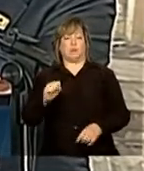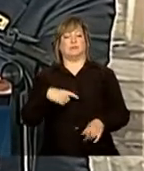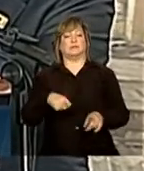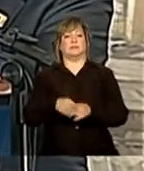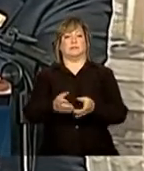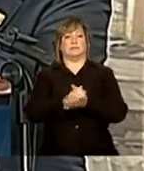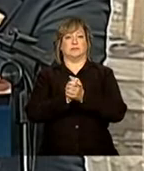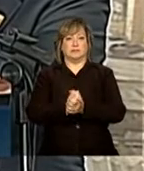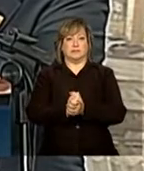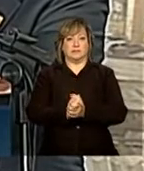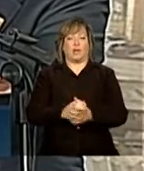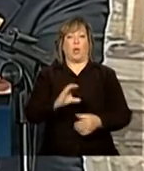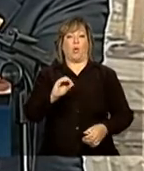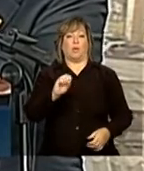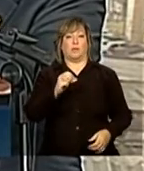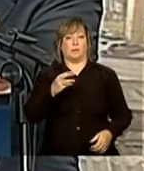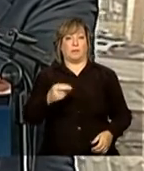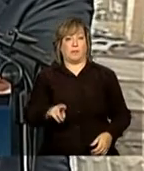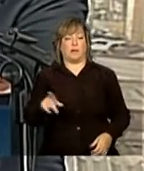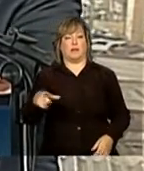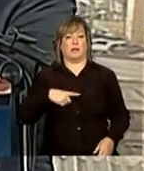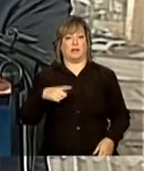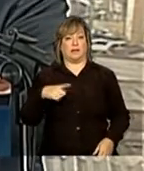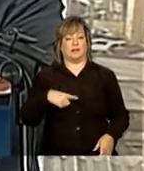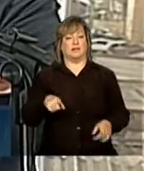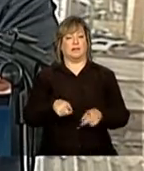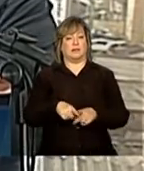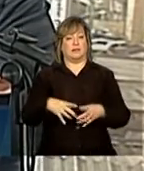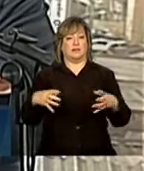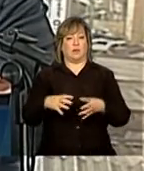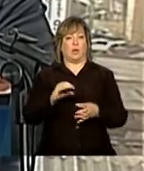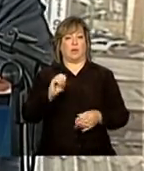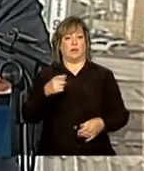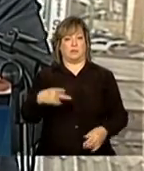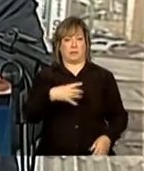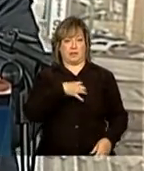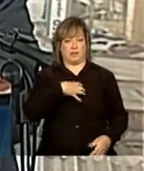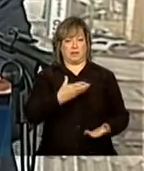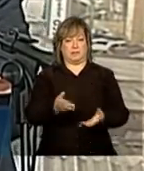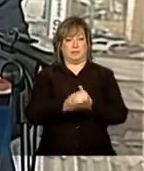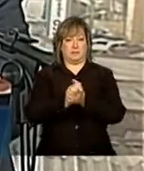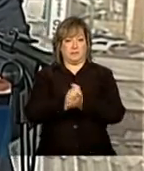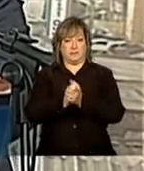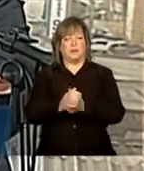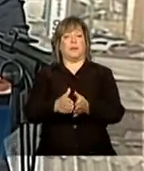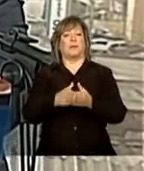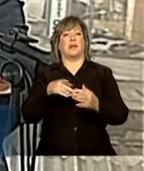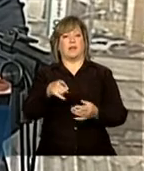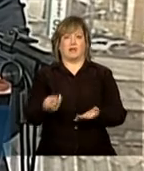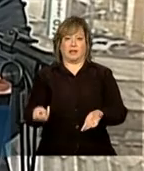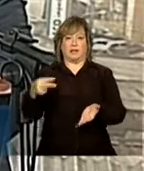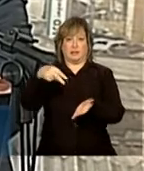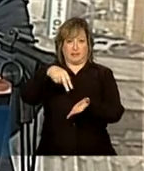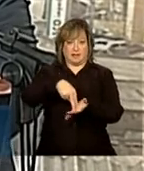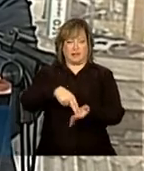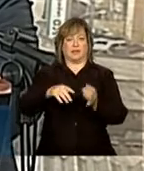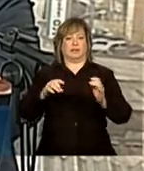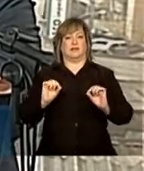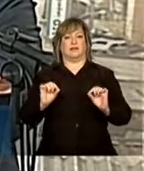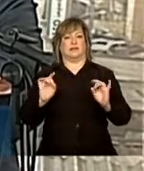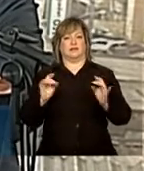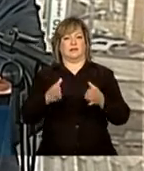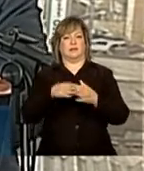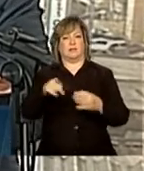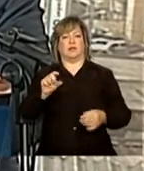Elmar Varjão, diretor superintendente da OAS da Bahia, e fazer uma saudação especial, pedir que ele se levante ao